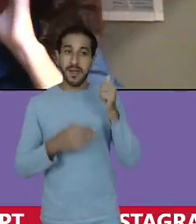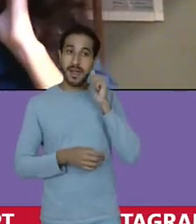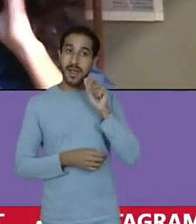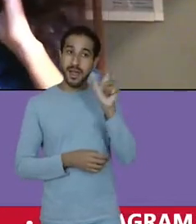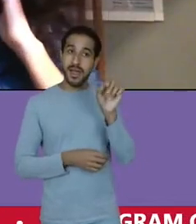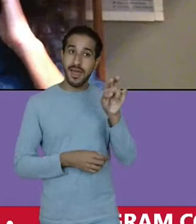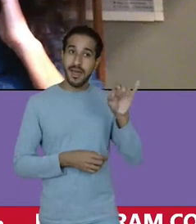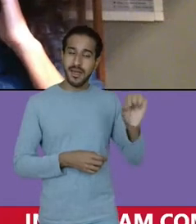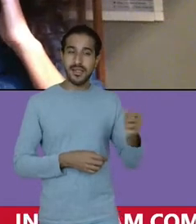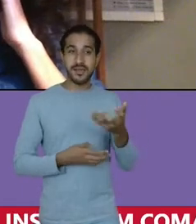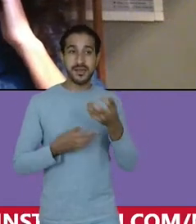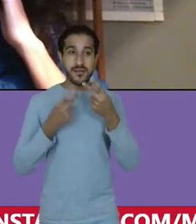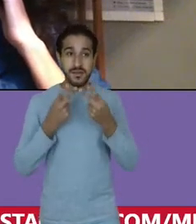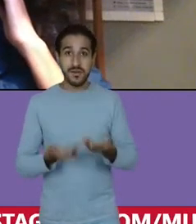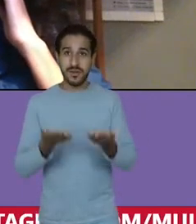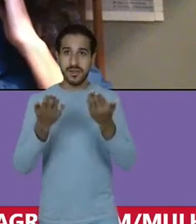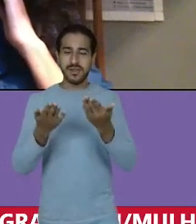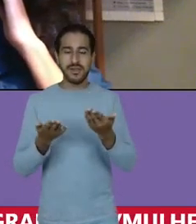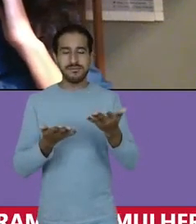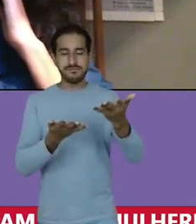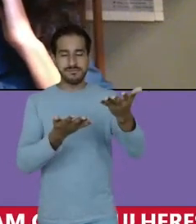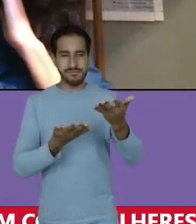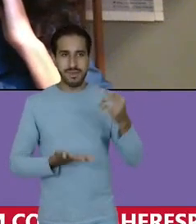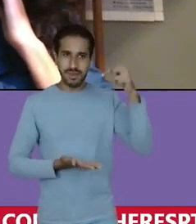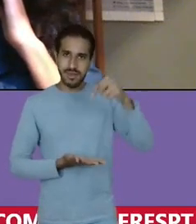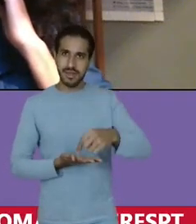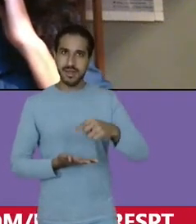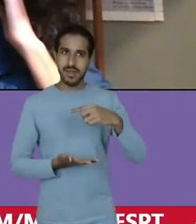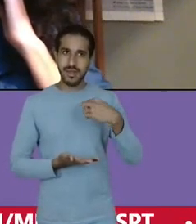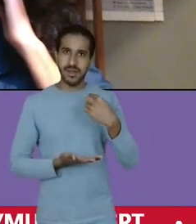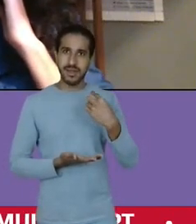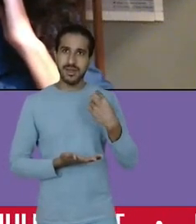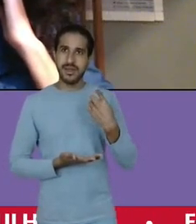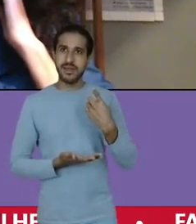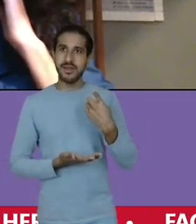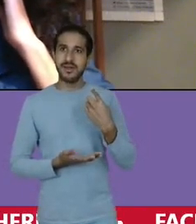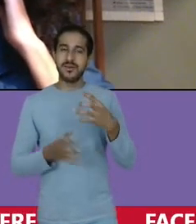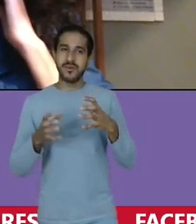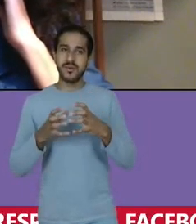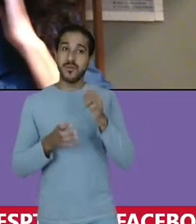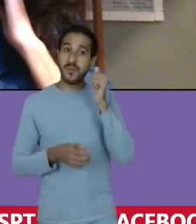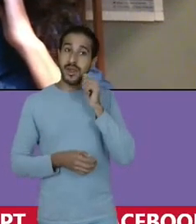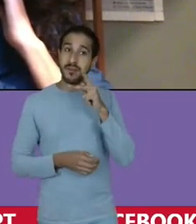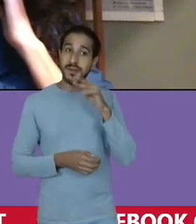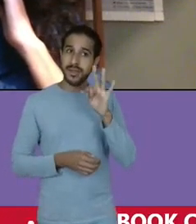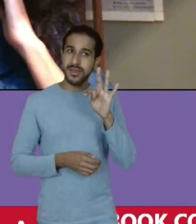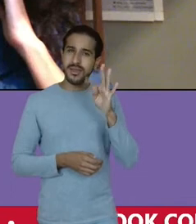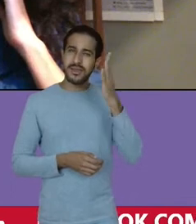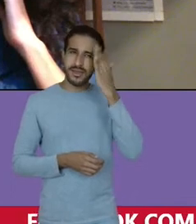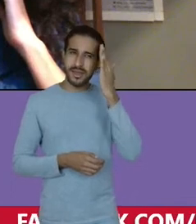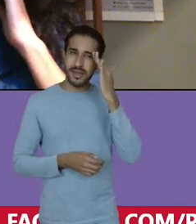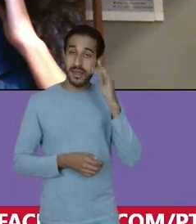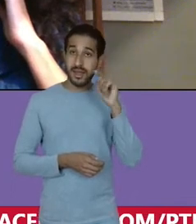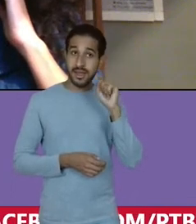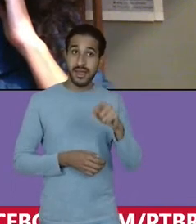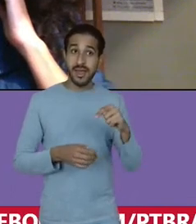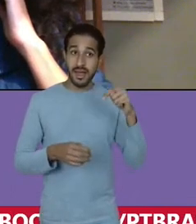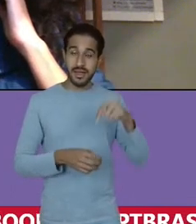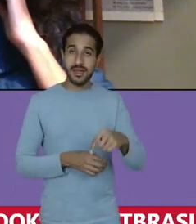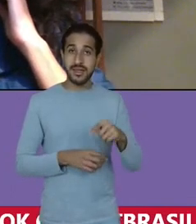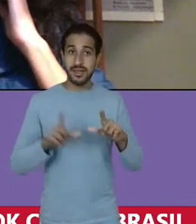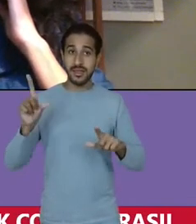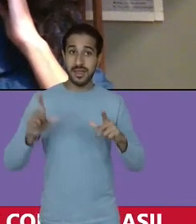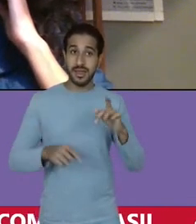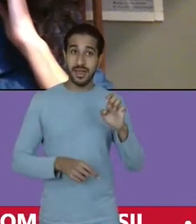Elas. Quero te dizer que você é muito bem-vinda às nossas fileiras também das mulheres do PT, e saiba que essa casa aqui, a